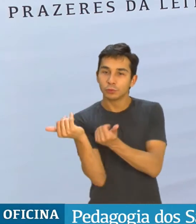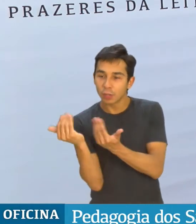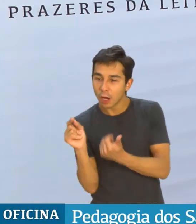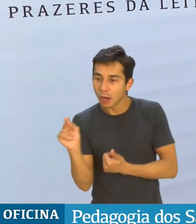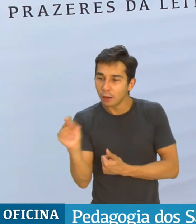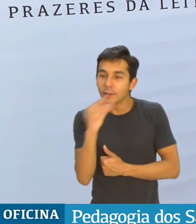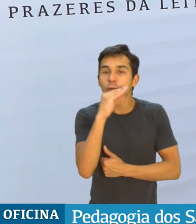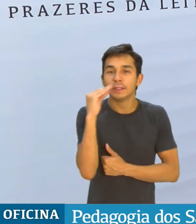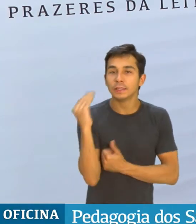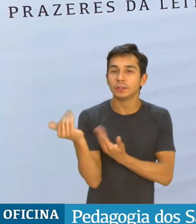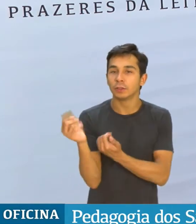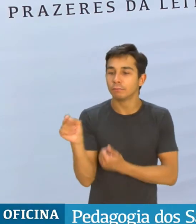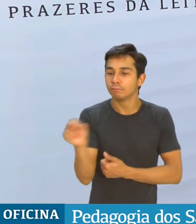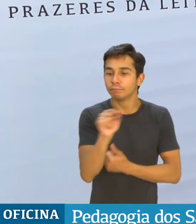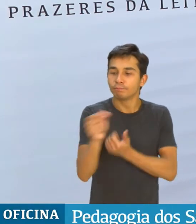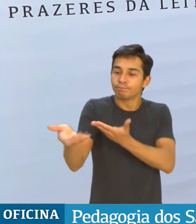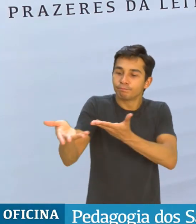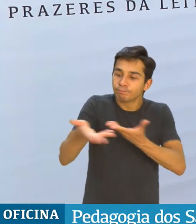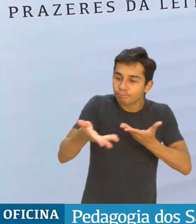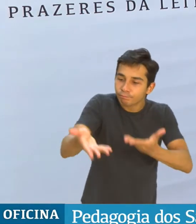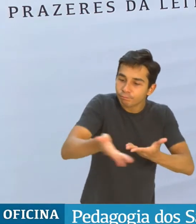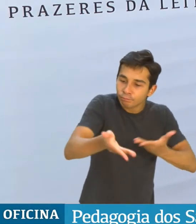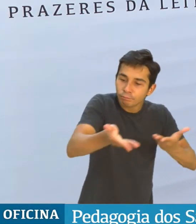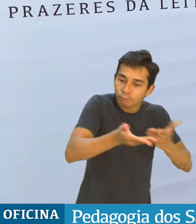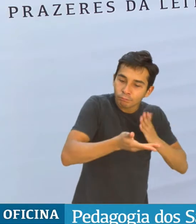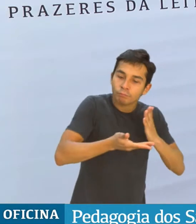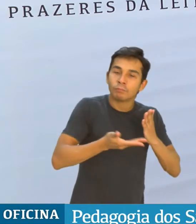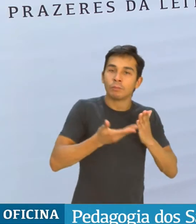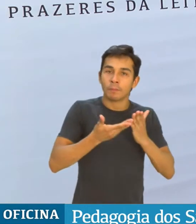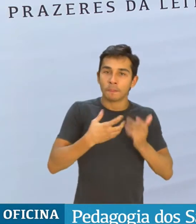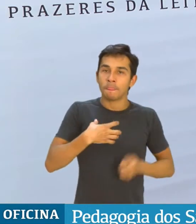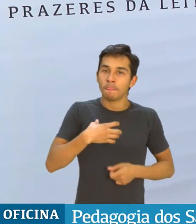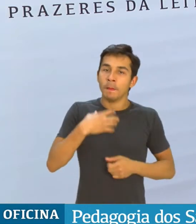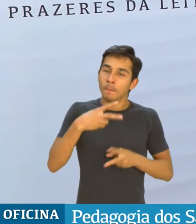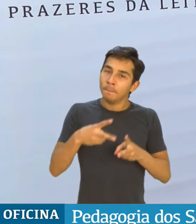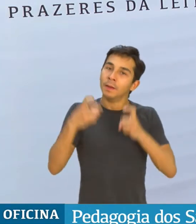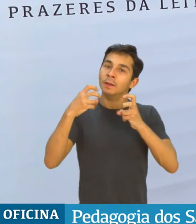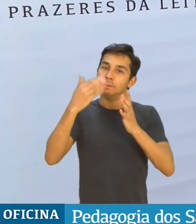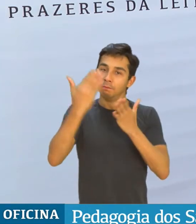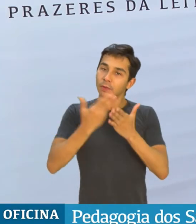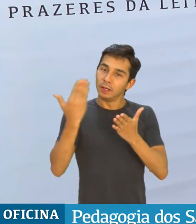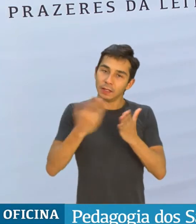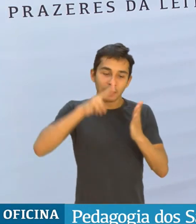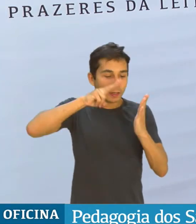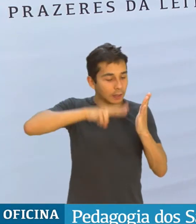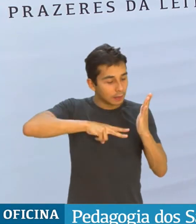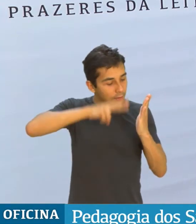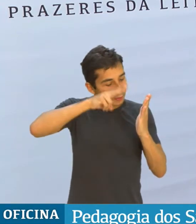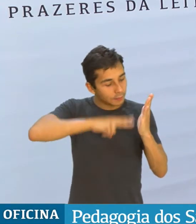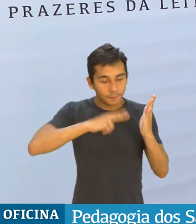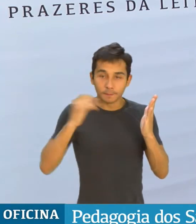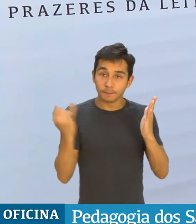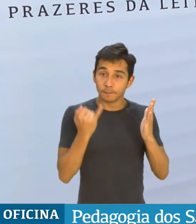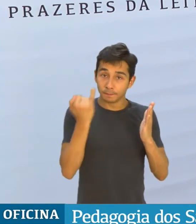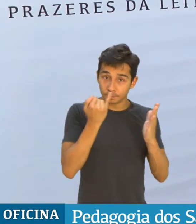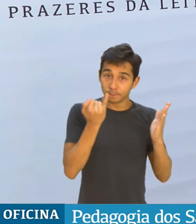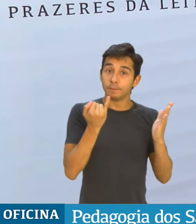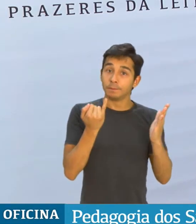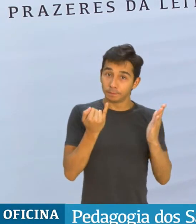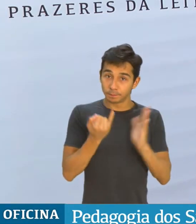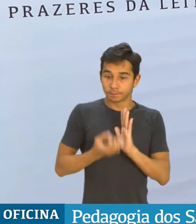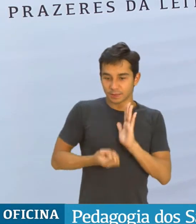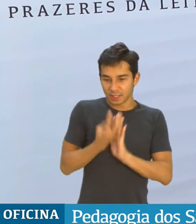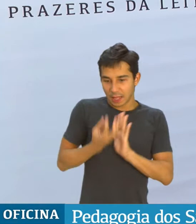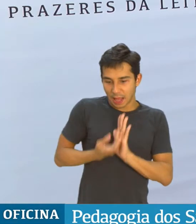esse adolescente, esse estudante, para esse olhar da importância da leitura, para esse olhar da importância da